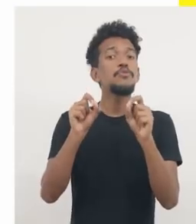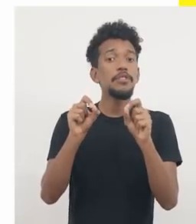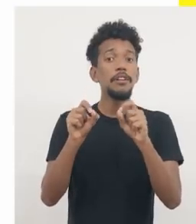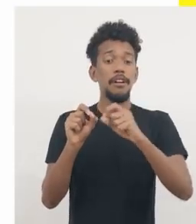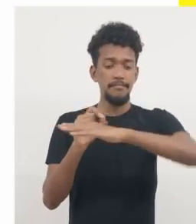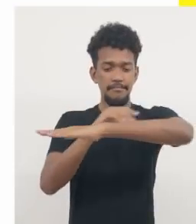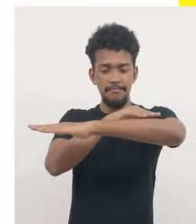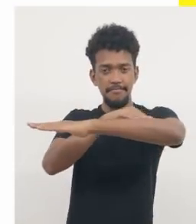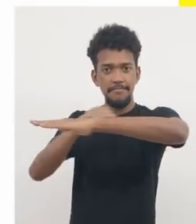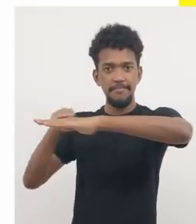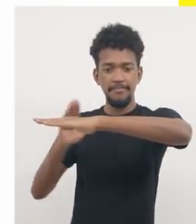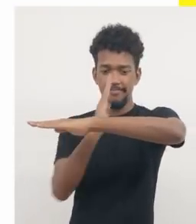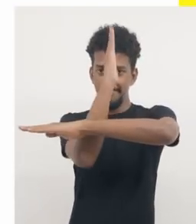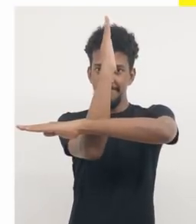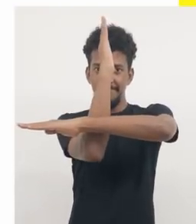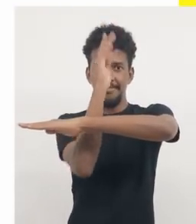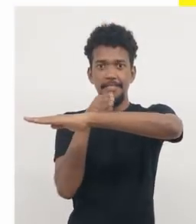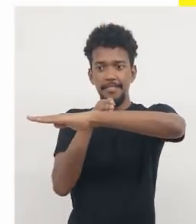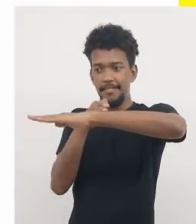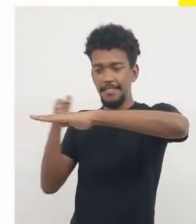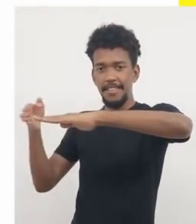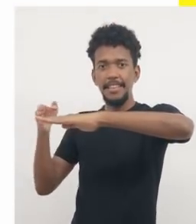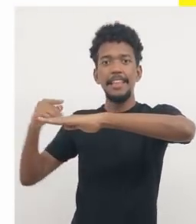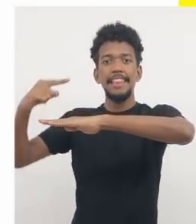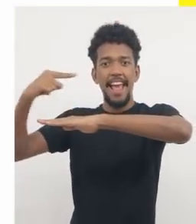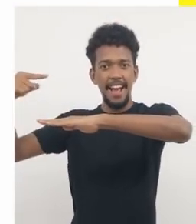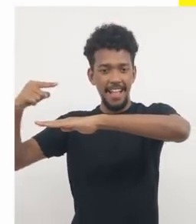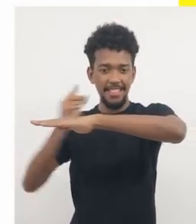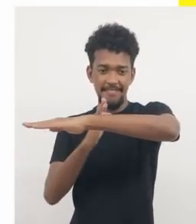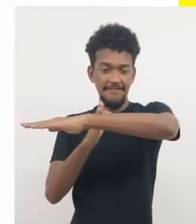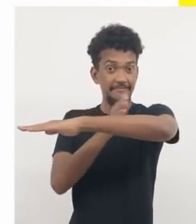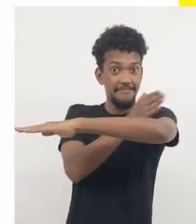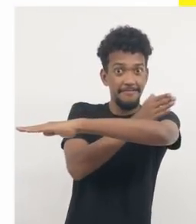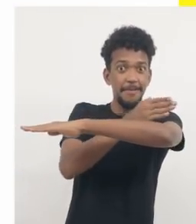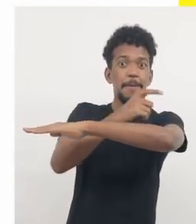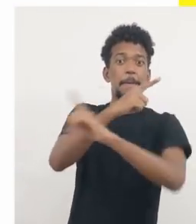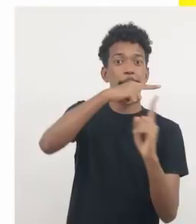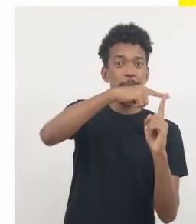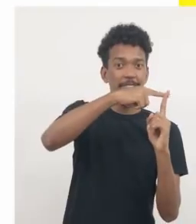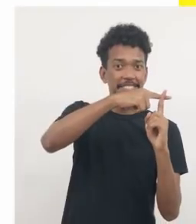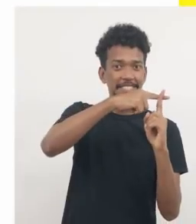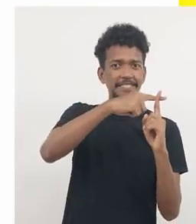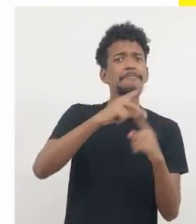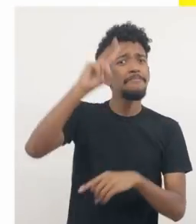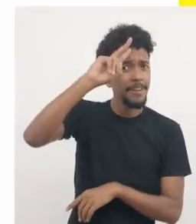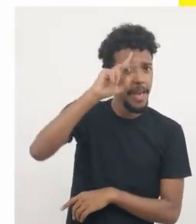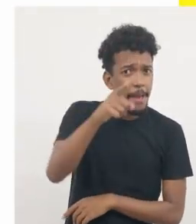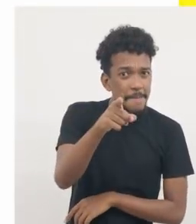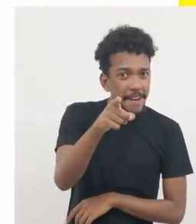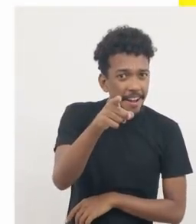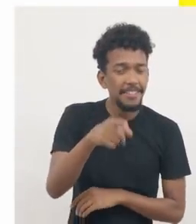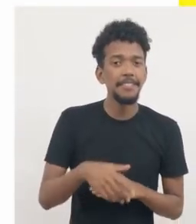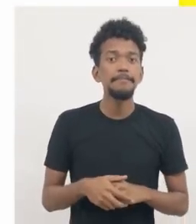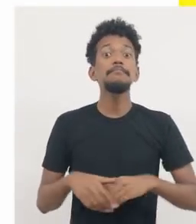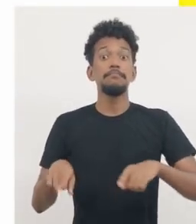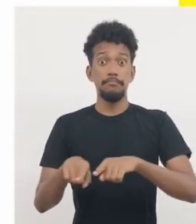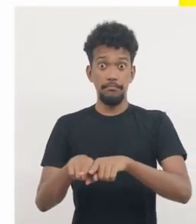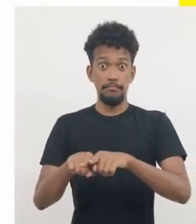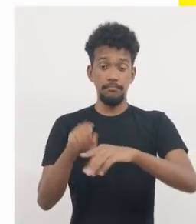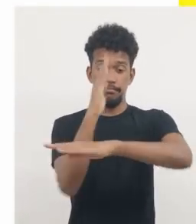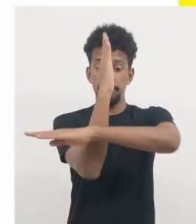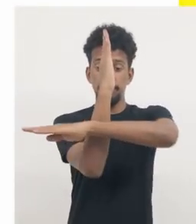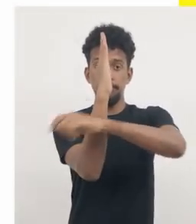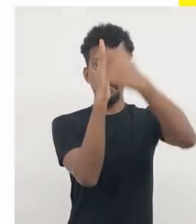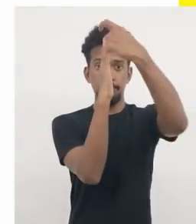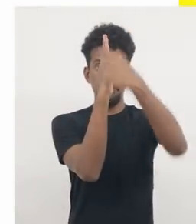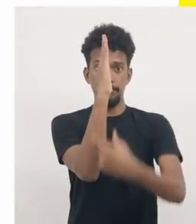o eixo X vai ter uma parte positiva e outra parte negativa. Ok? Tá lembrado? E